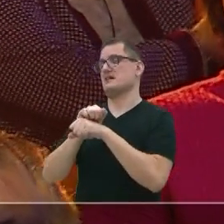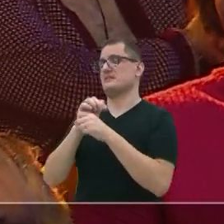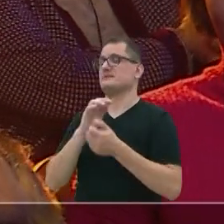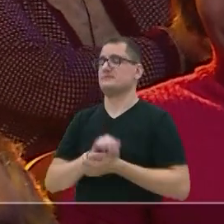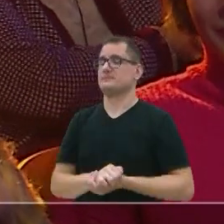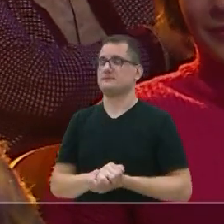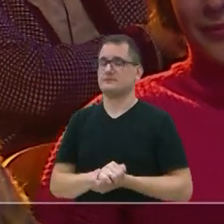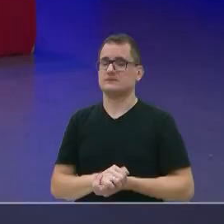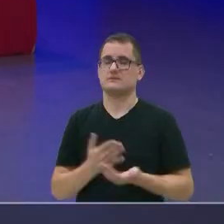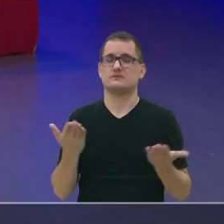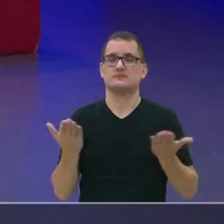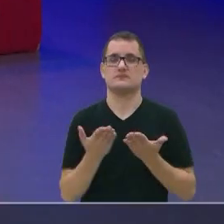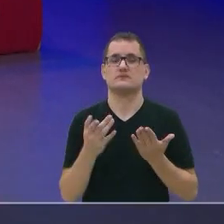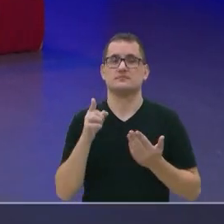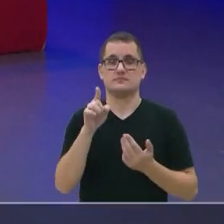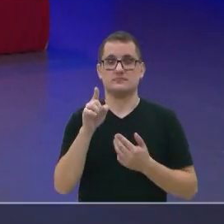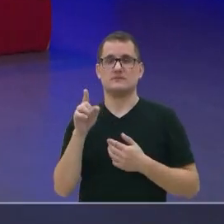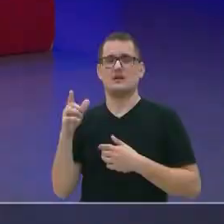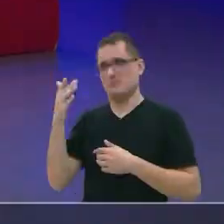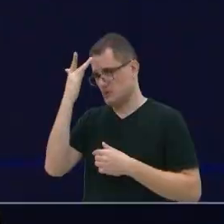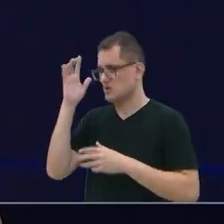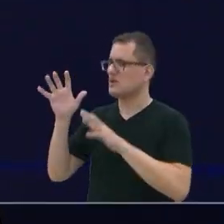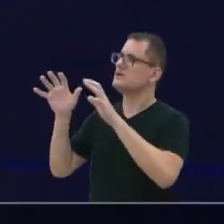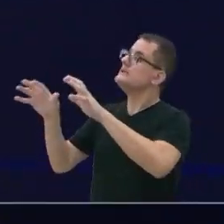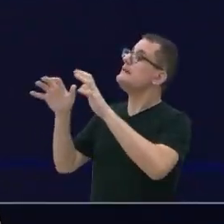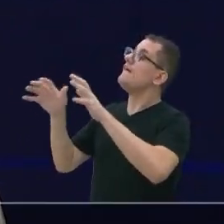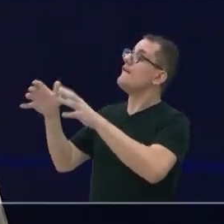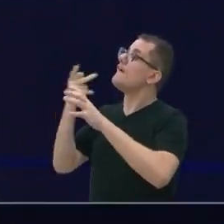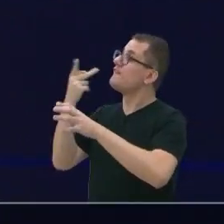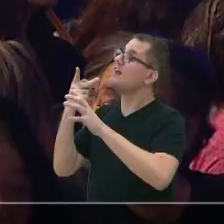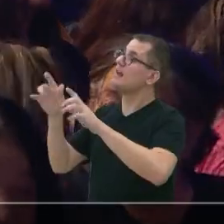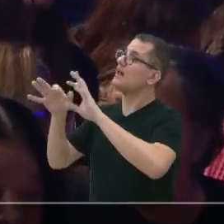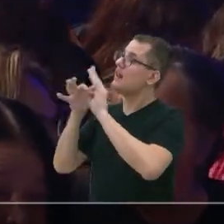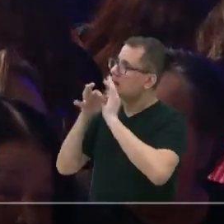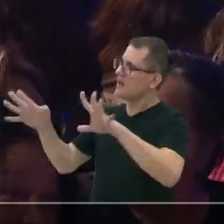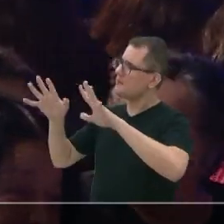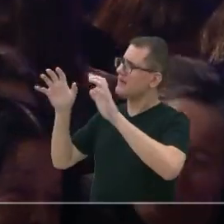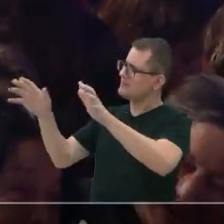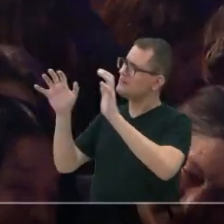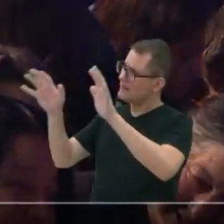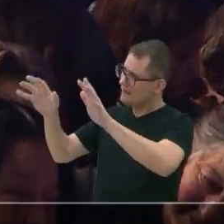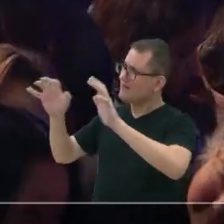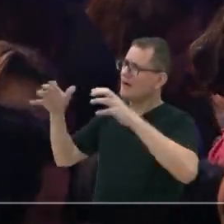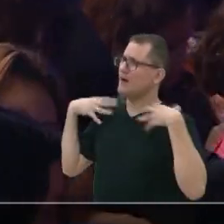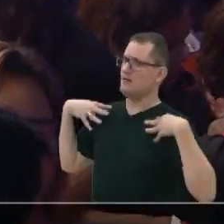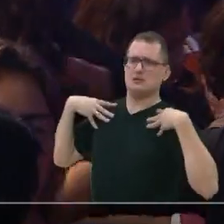Você não vai adiante. Agora coloca a mão no ombro dele e chacoalha ele assim: ele se liberta.